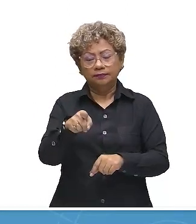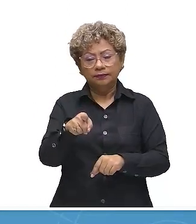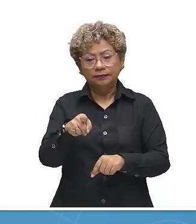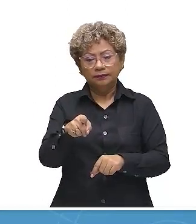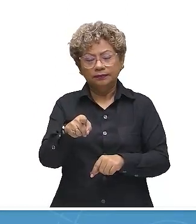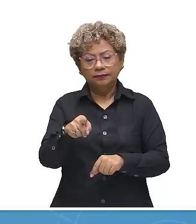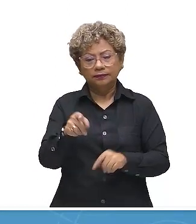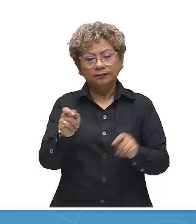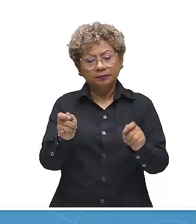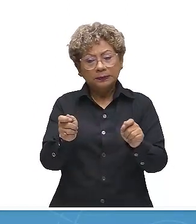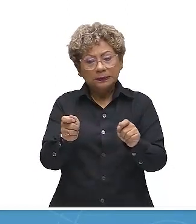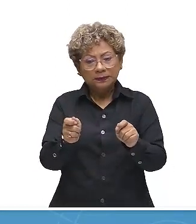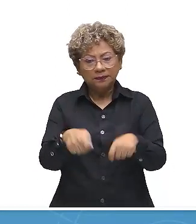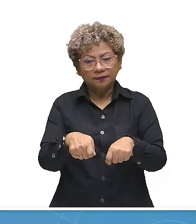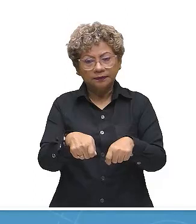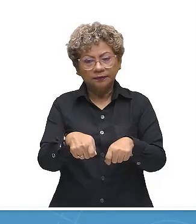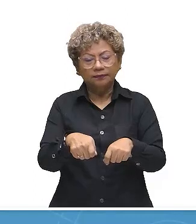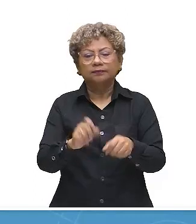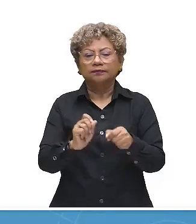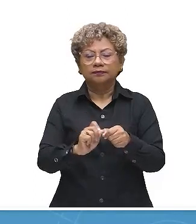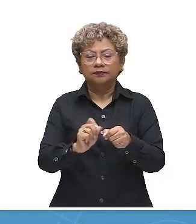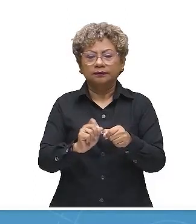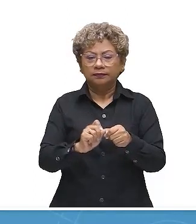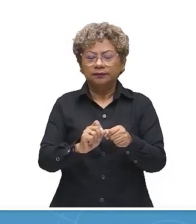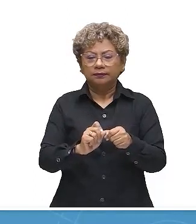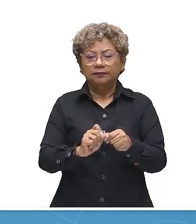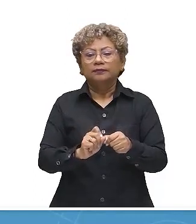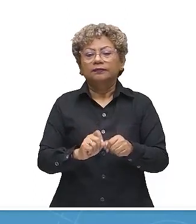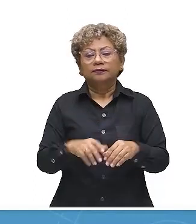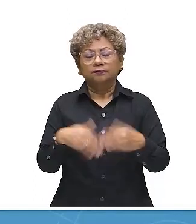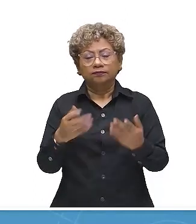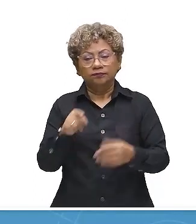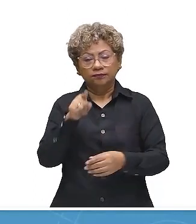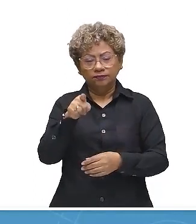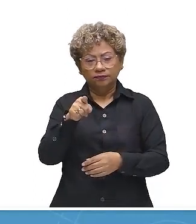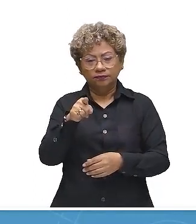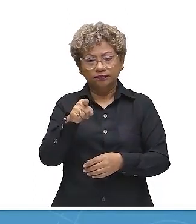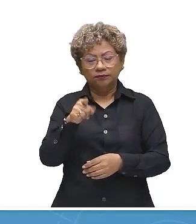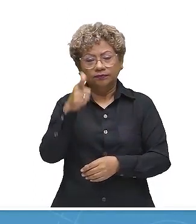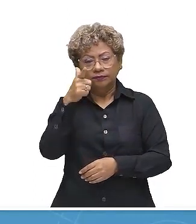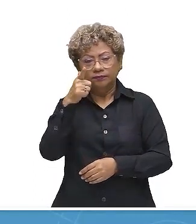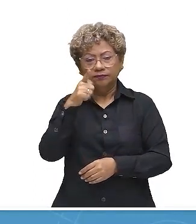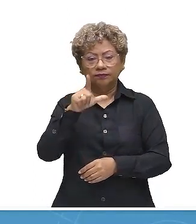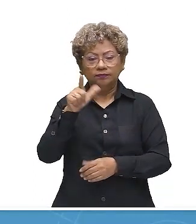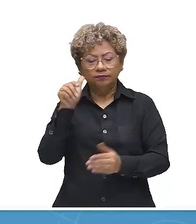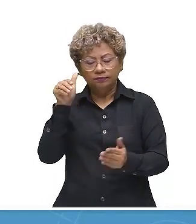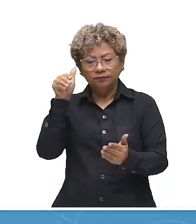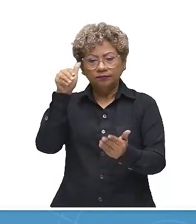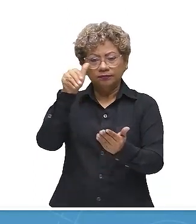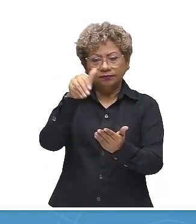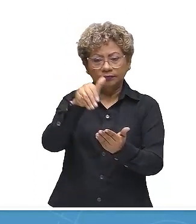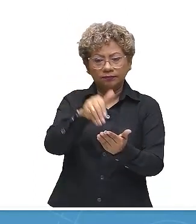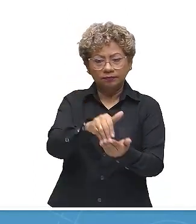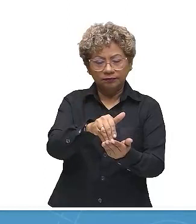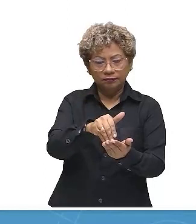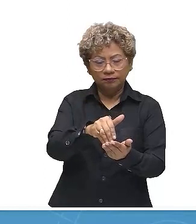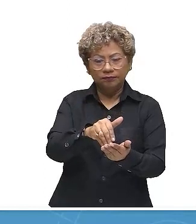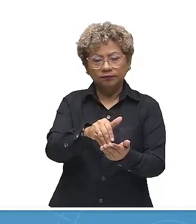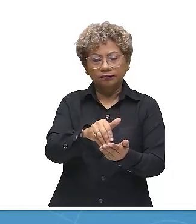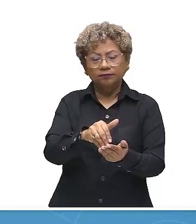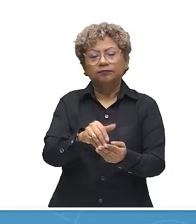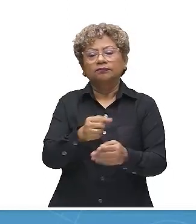seguinte: quando você chegar na última fração mais simplificada